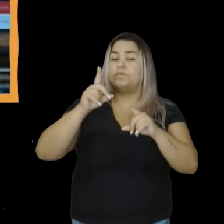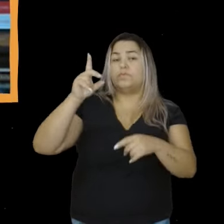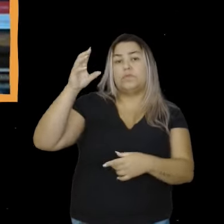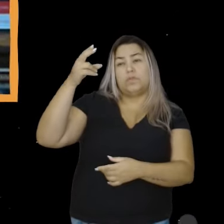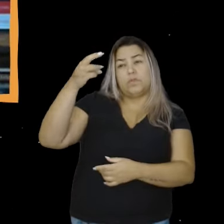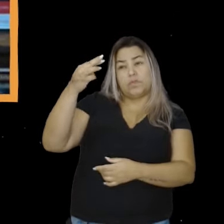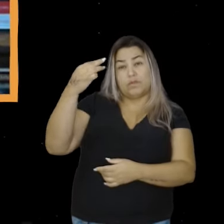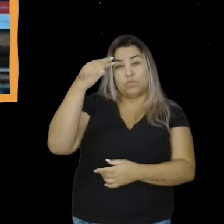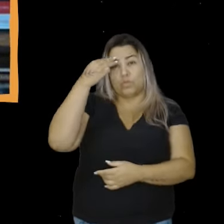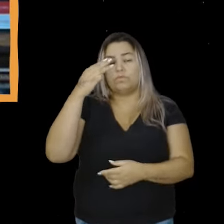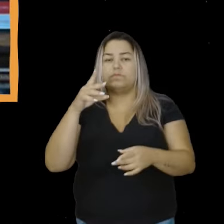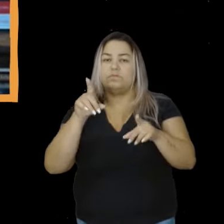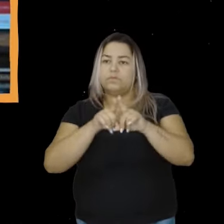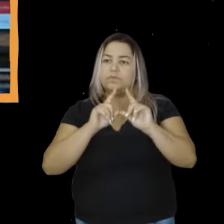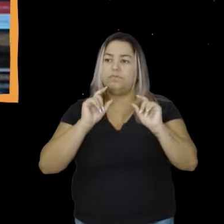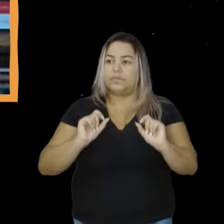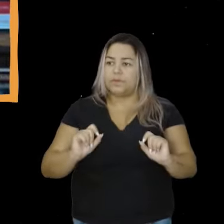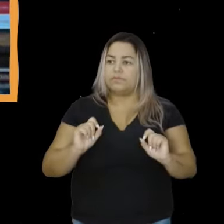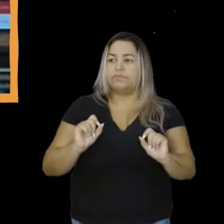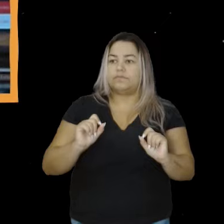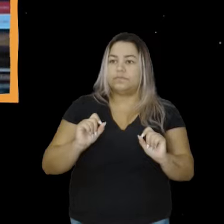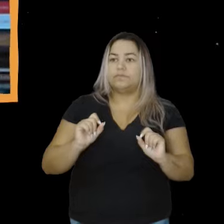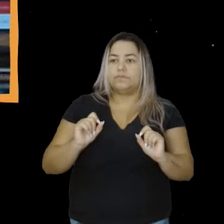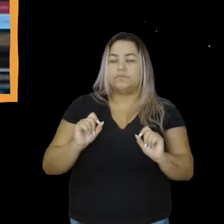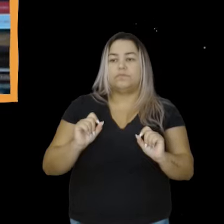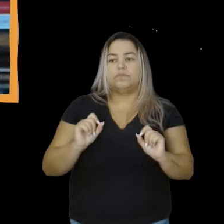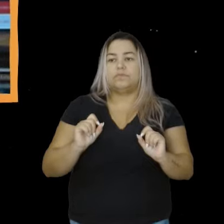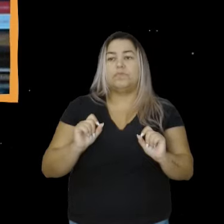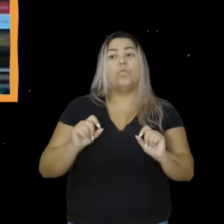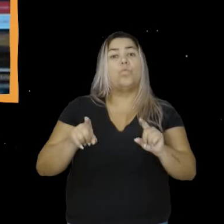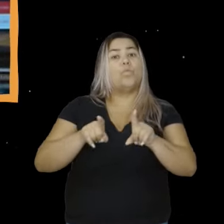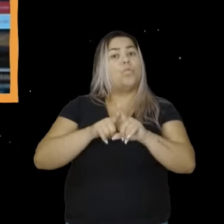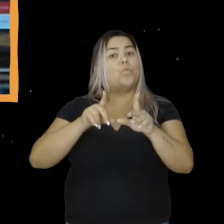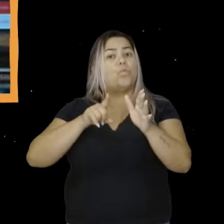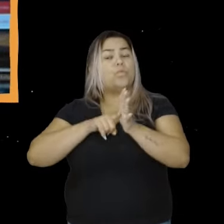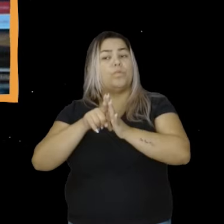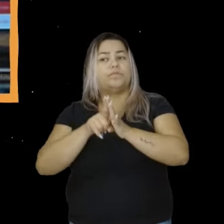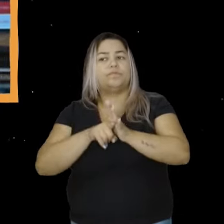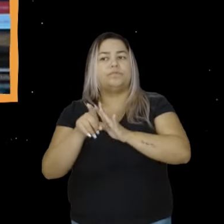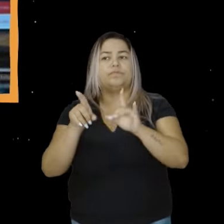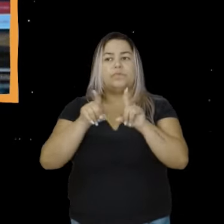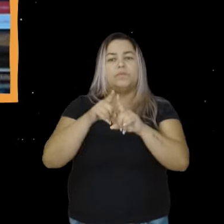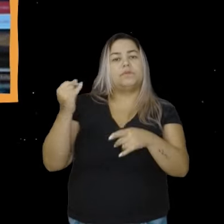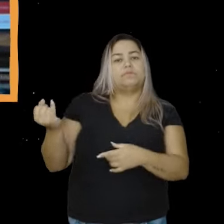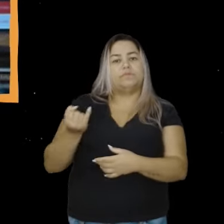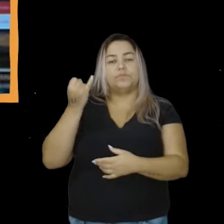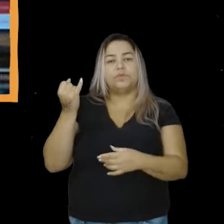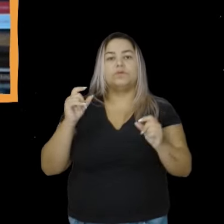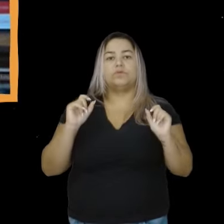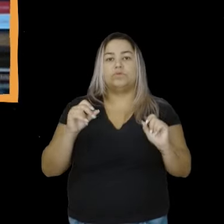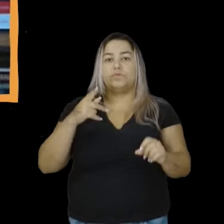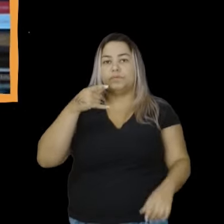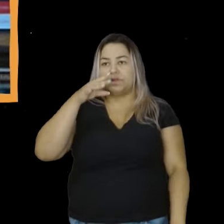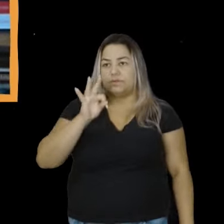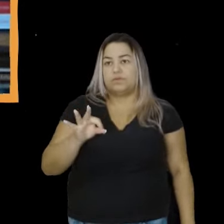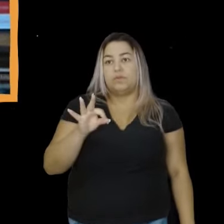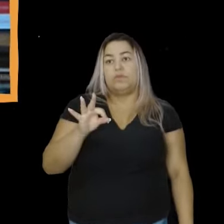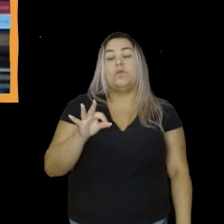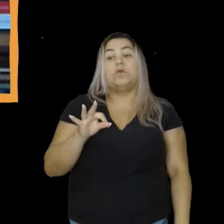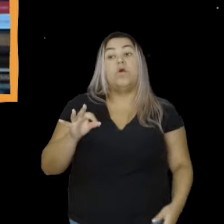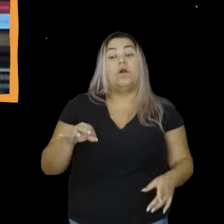memória, e ao mesmo tempo esse resgate envolve uma revisão de aspectos importantes do PT. Em